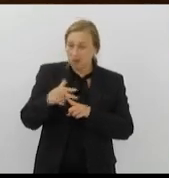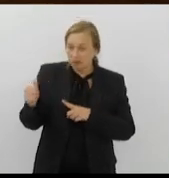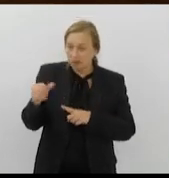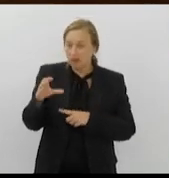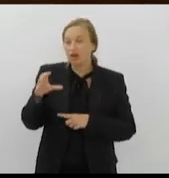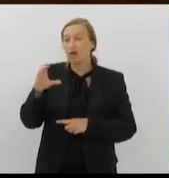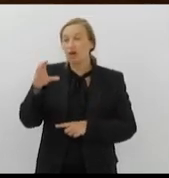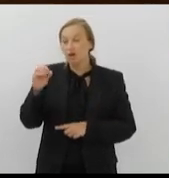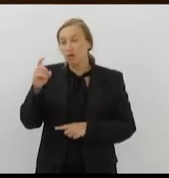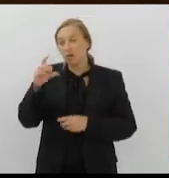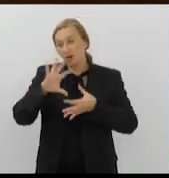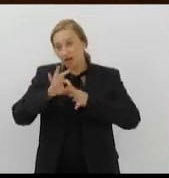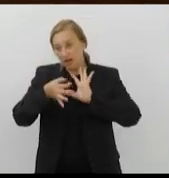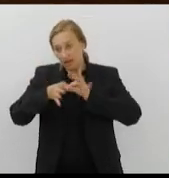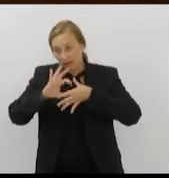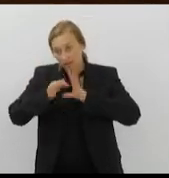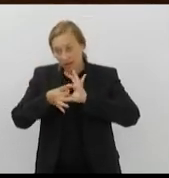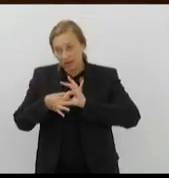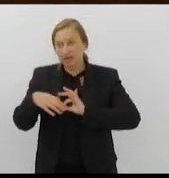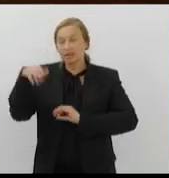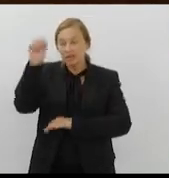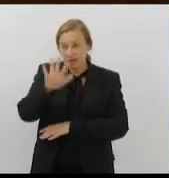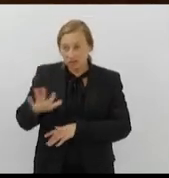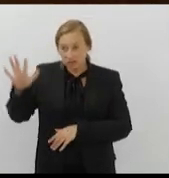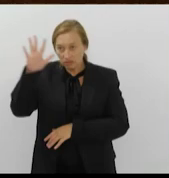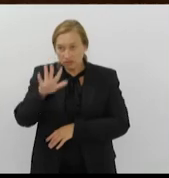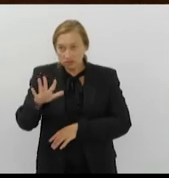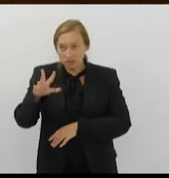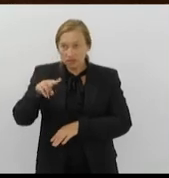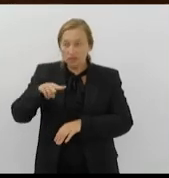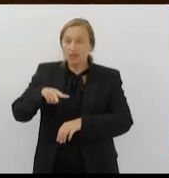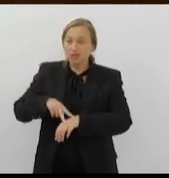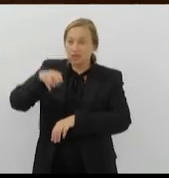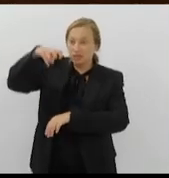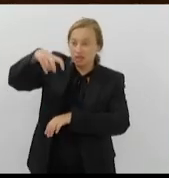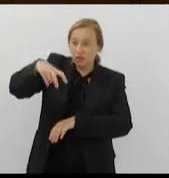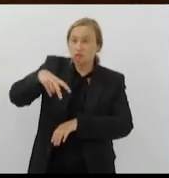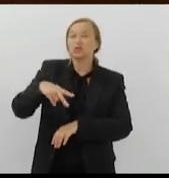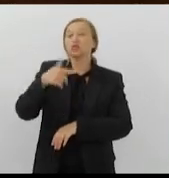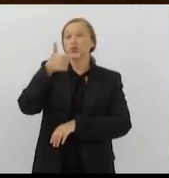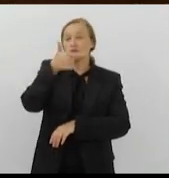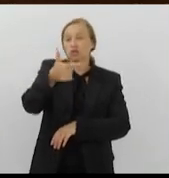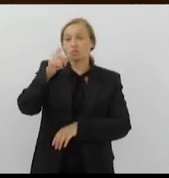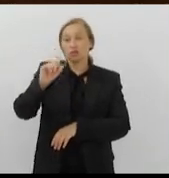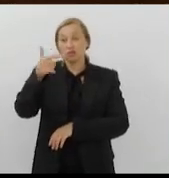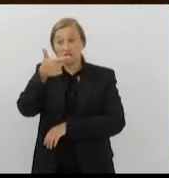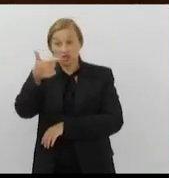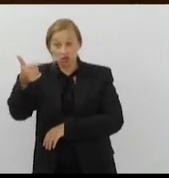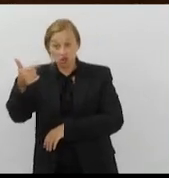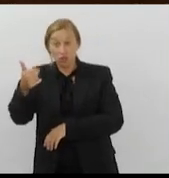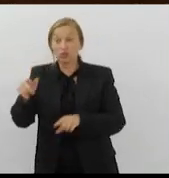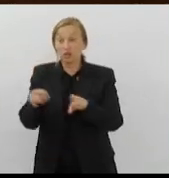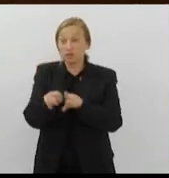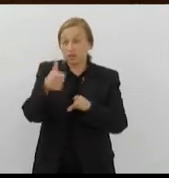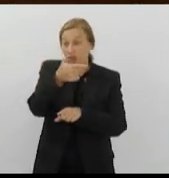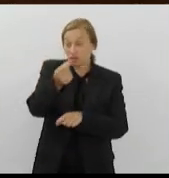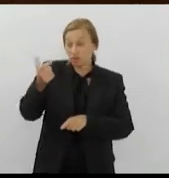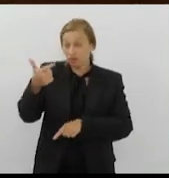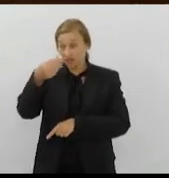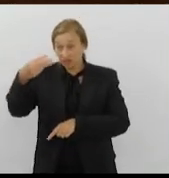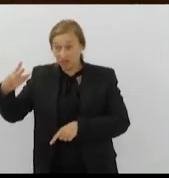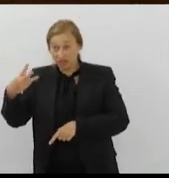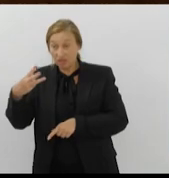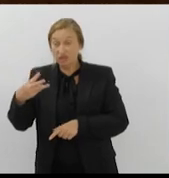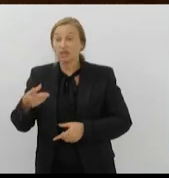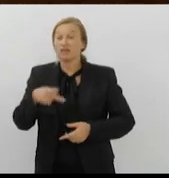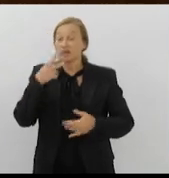que ela é campeã nacional, é bicampeã de salto em 2021 e 2023. E é a expressão que nós todos temos que ficar